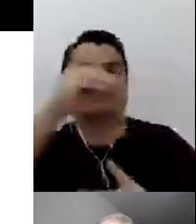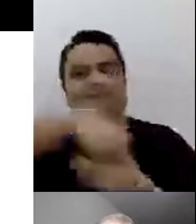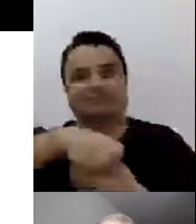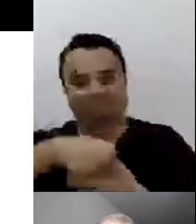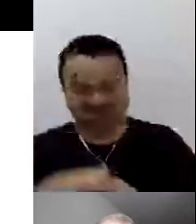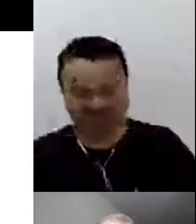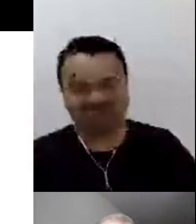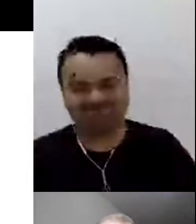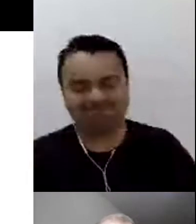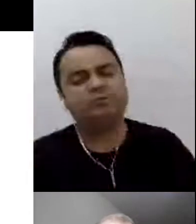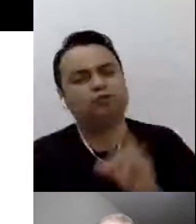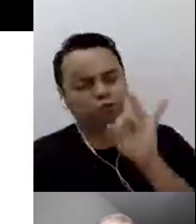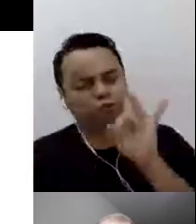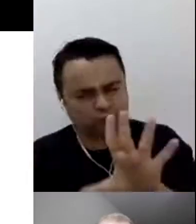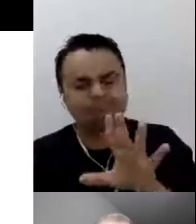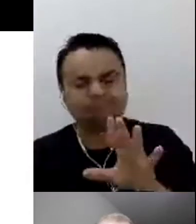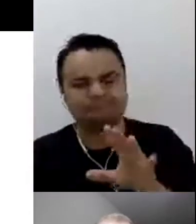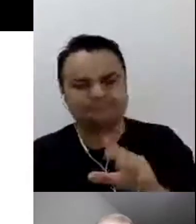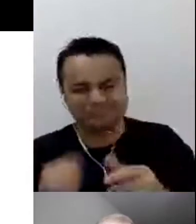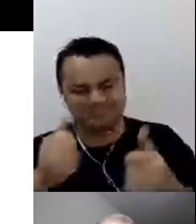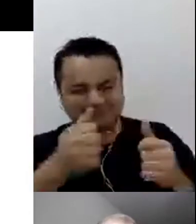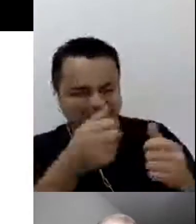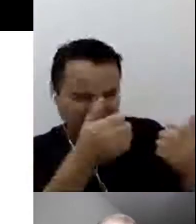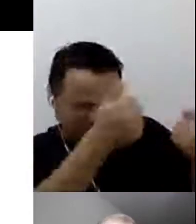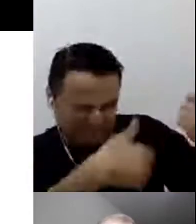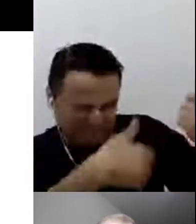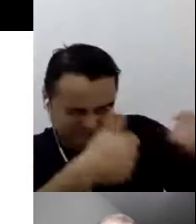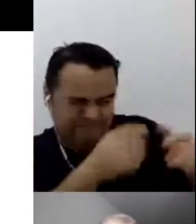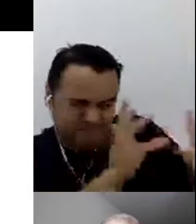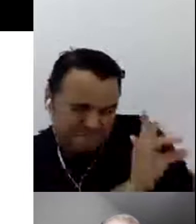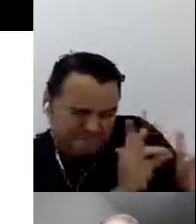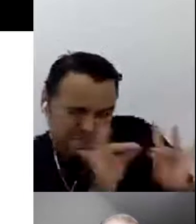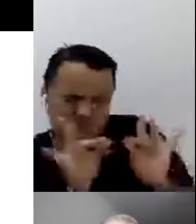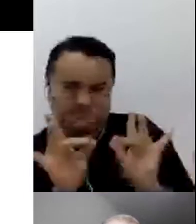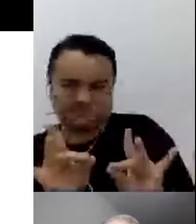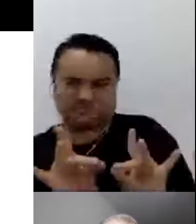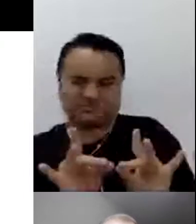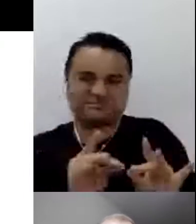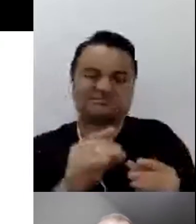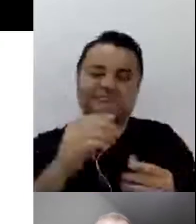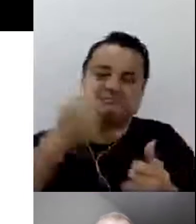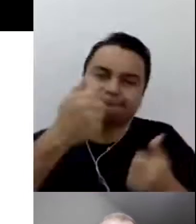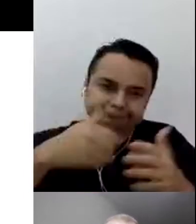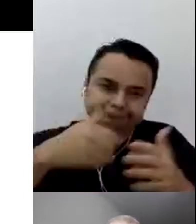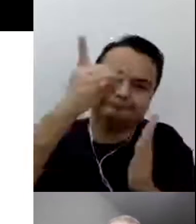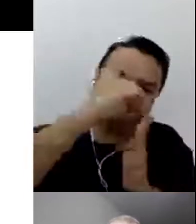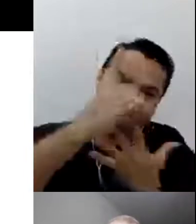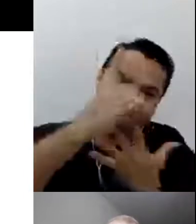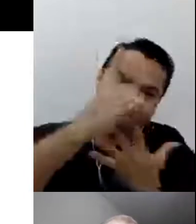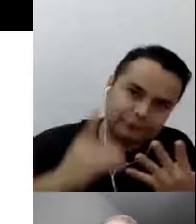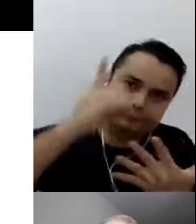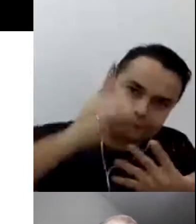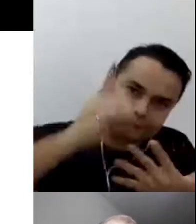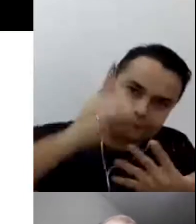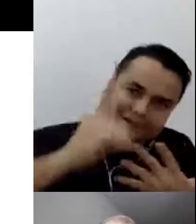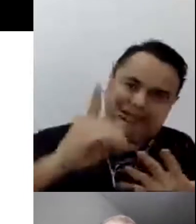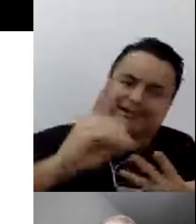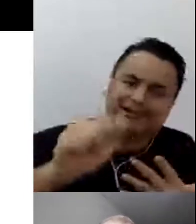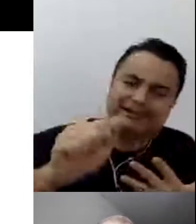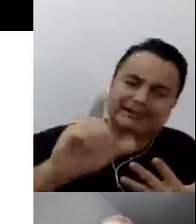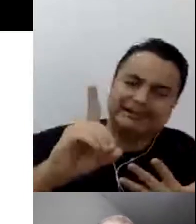Então, só extrair o que o Jairo falou inúmeras vezes sobre dados. Então, qual que é a relevância dos